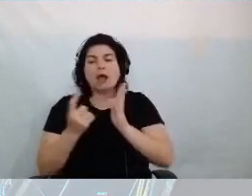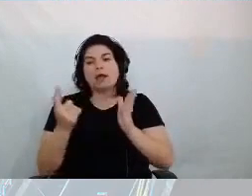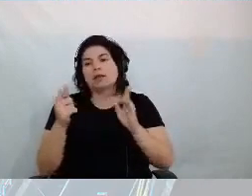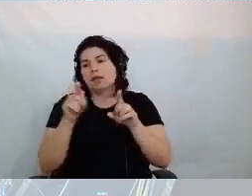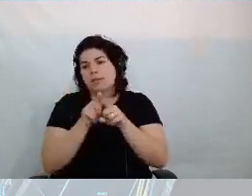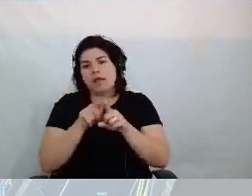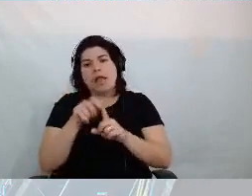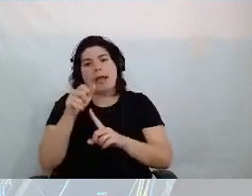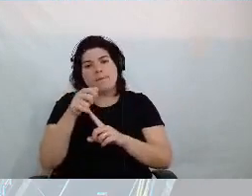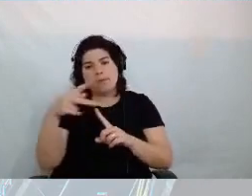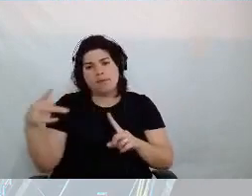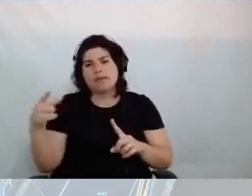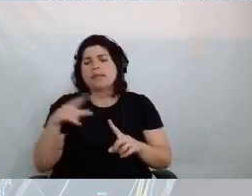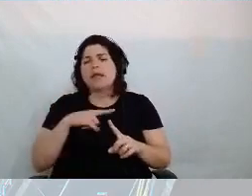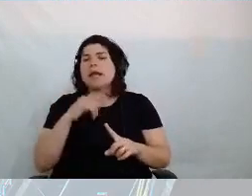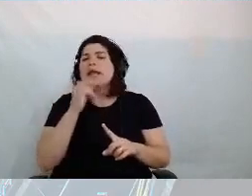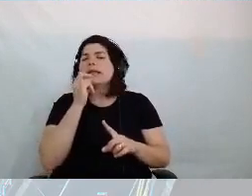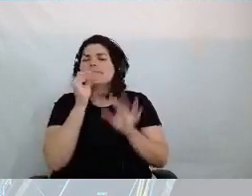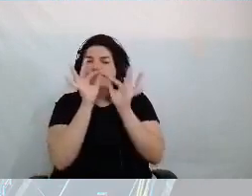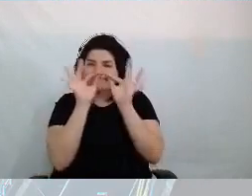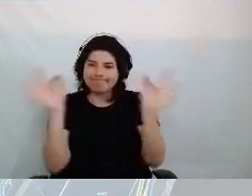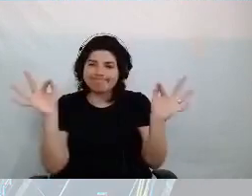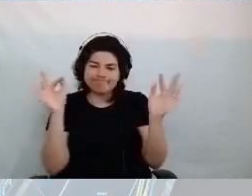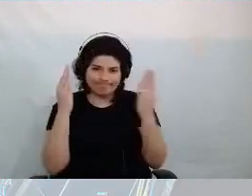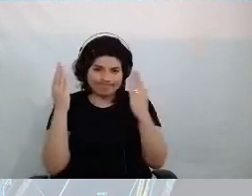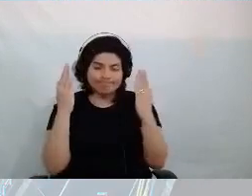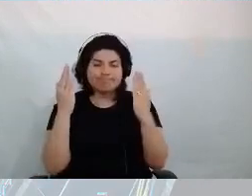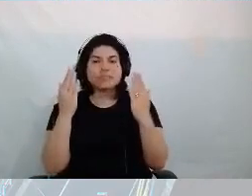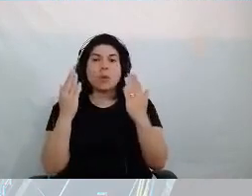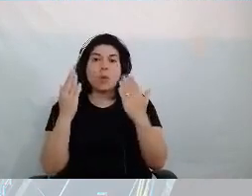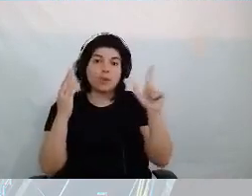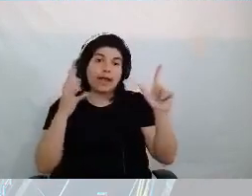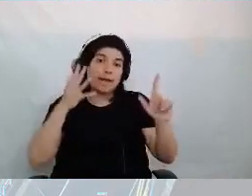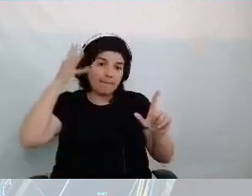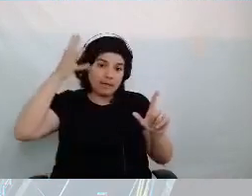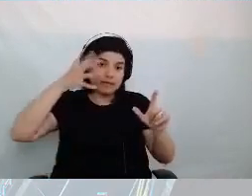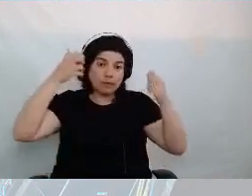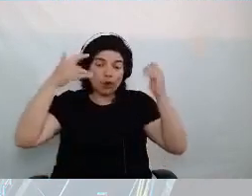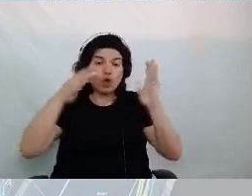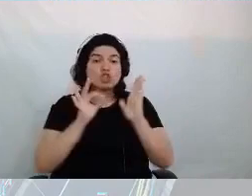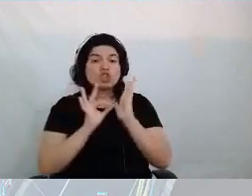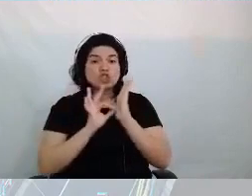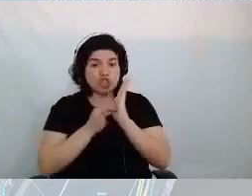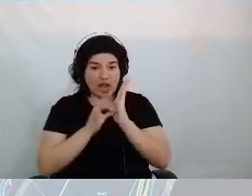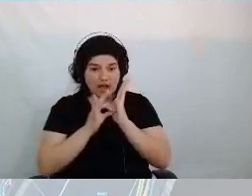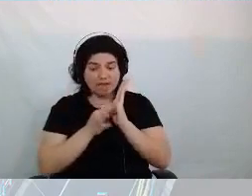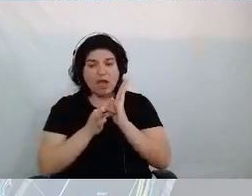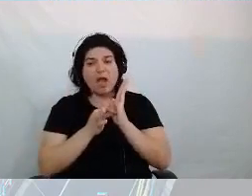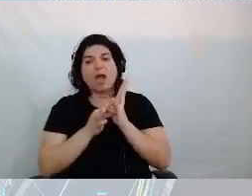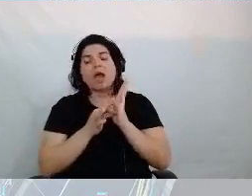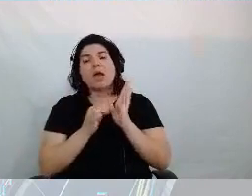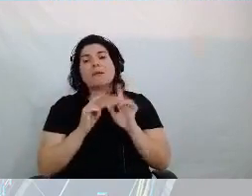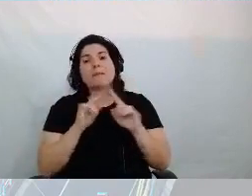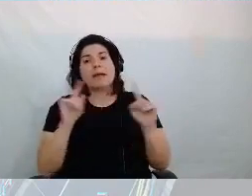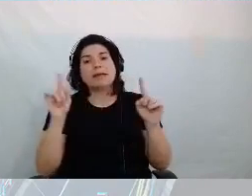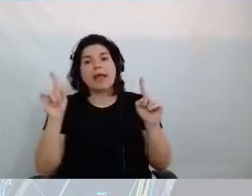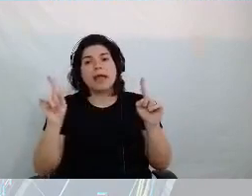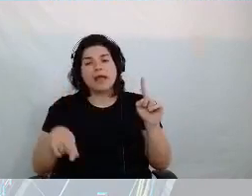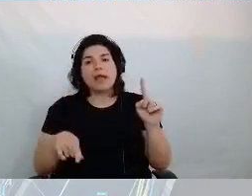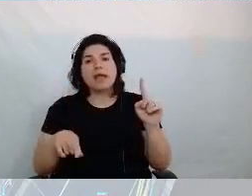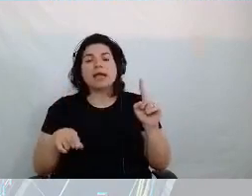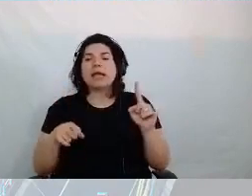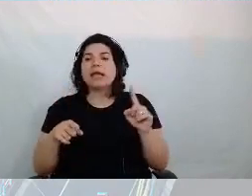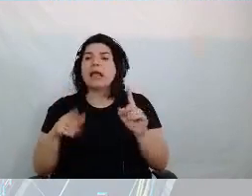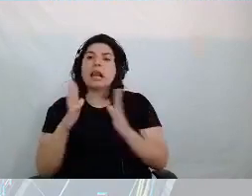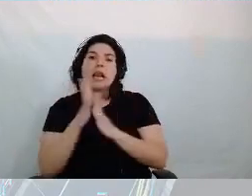bem simples, a gente teve em outras palestras exemplo de uma aplicação em Java e realmente É o tipo de linguagem que eu